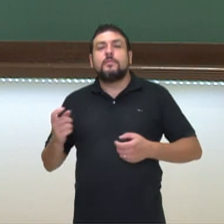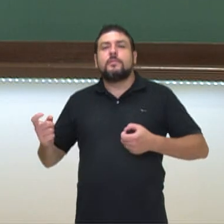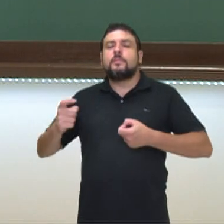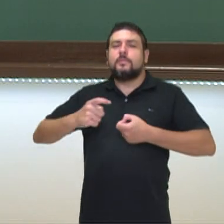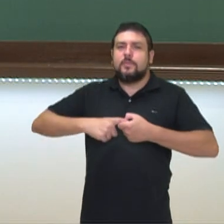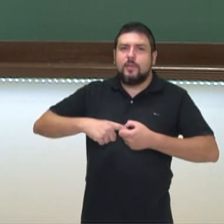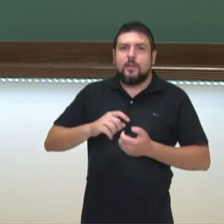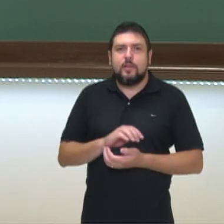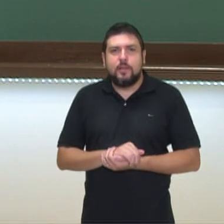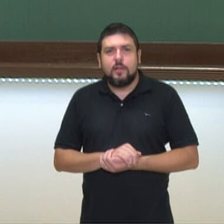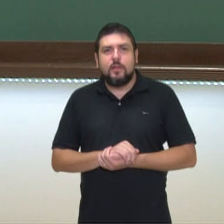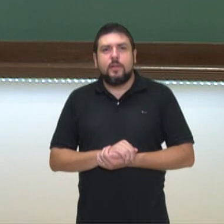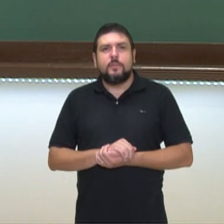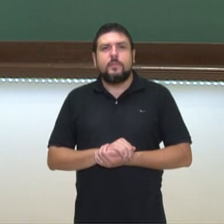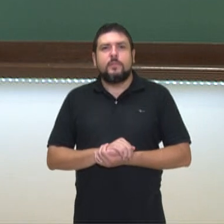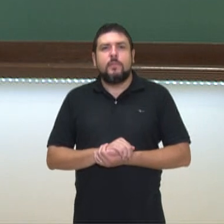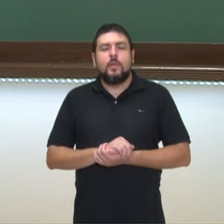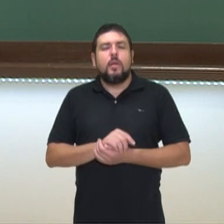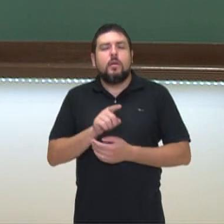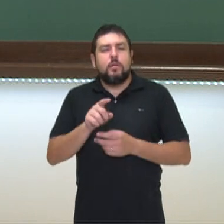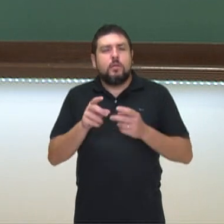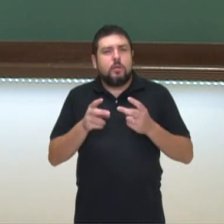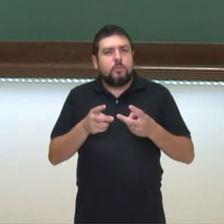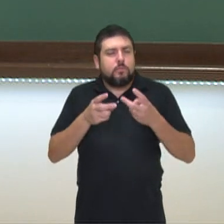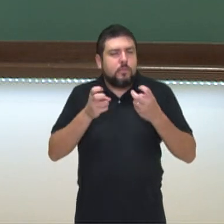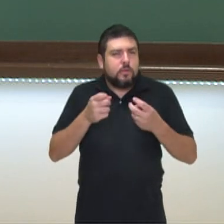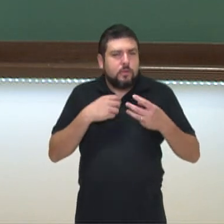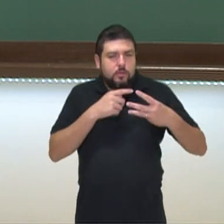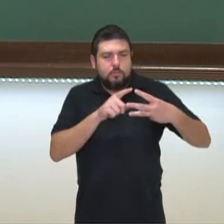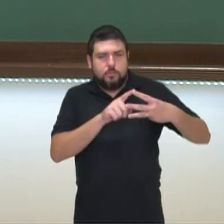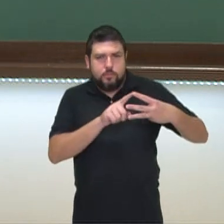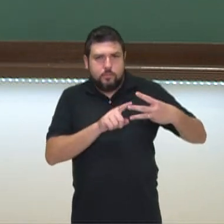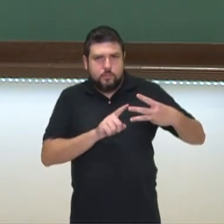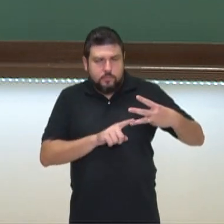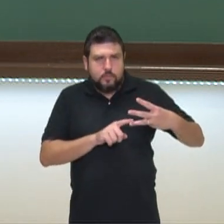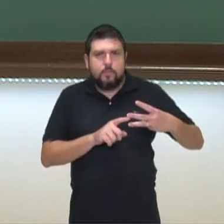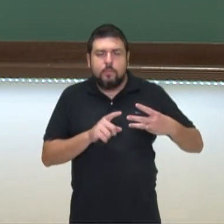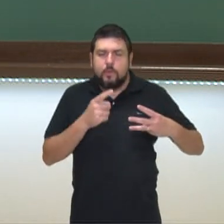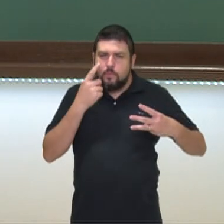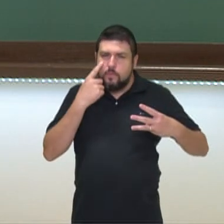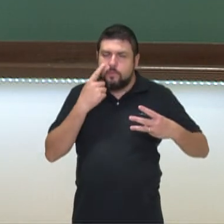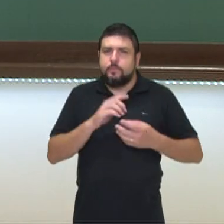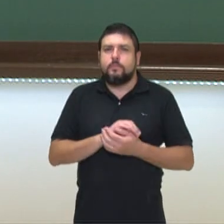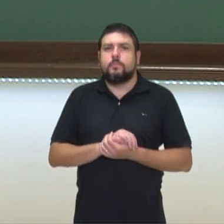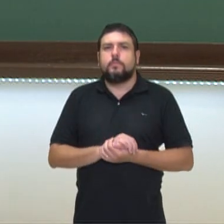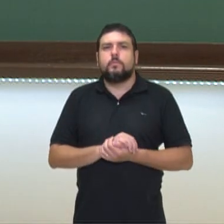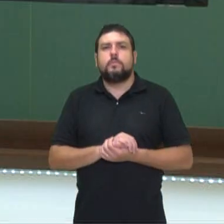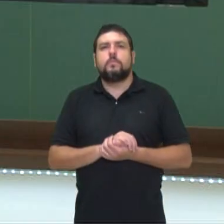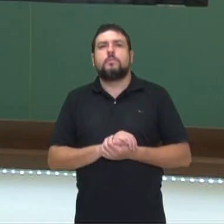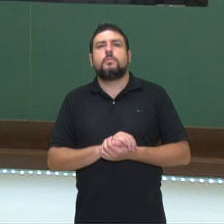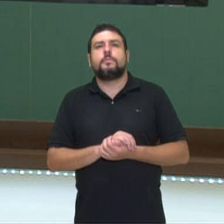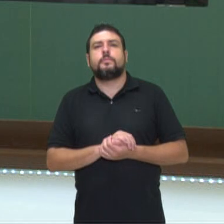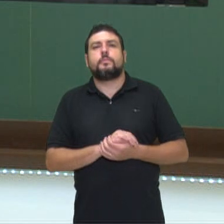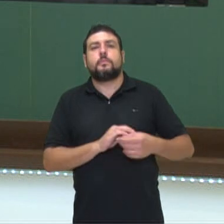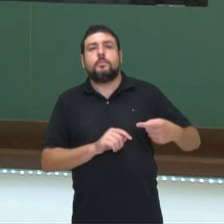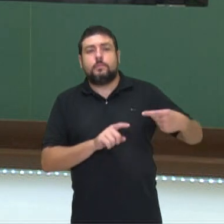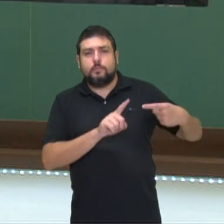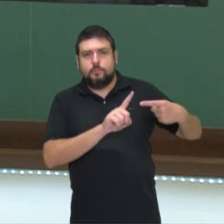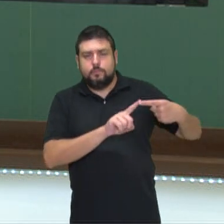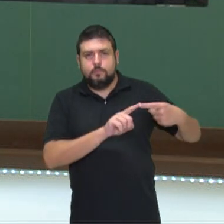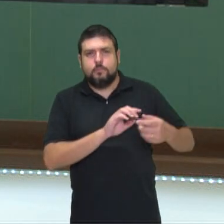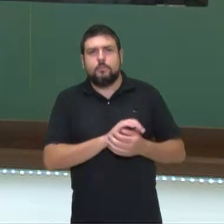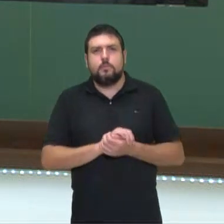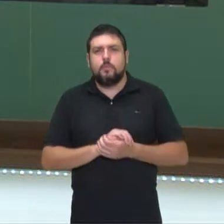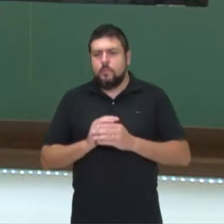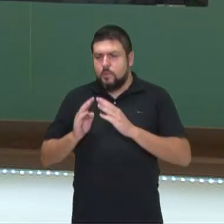Voltamos. Respondeu, conseguiu identificar o que pede as 3 perguntas? Vejamos. Letra A.